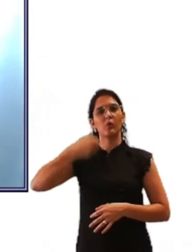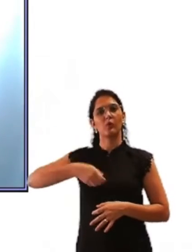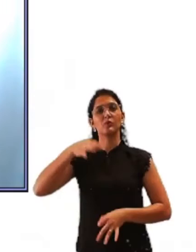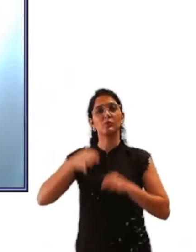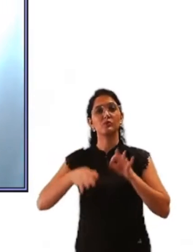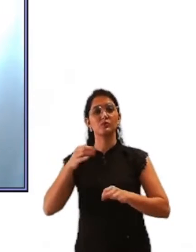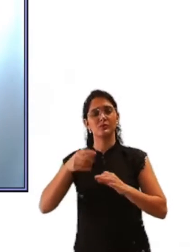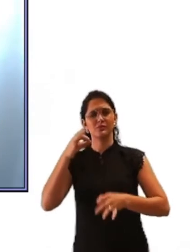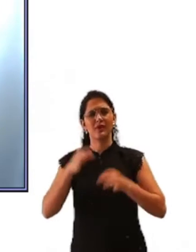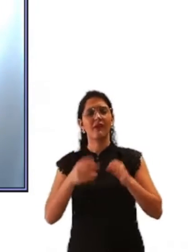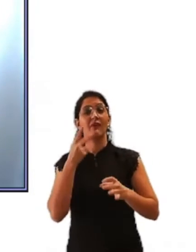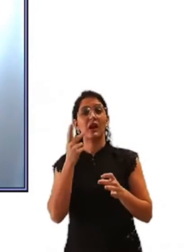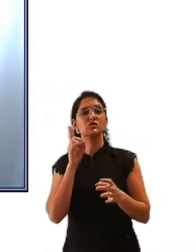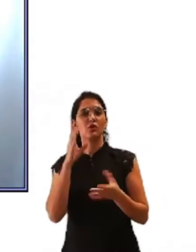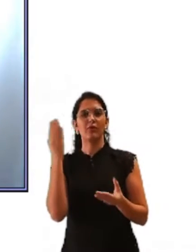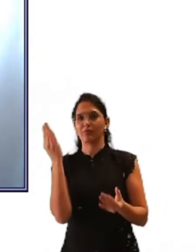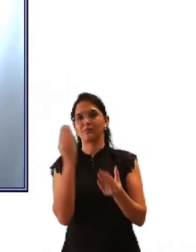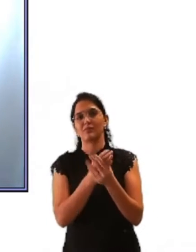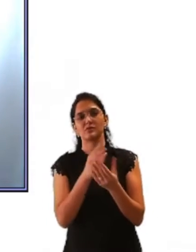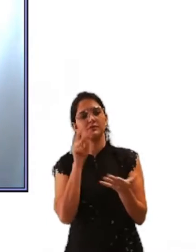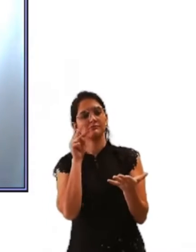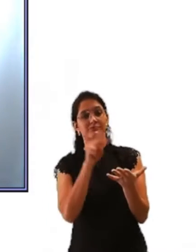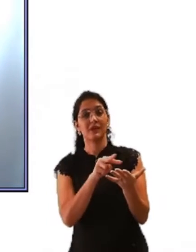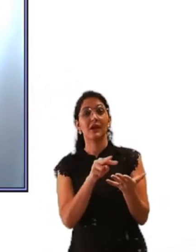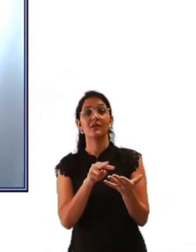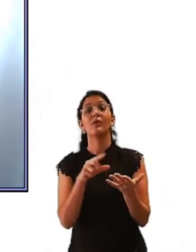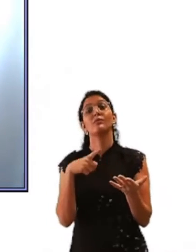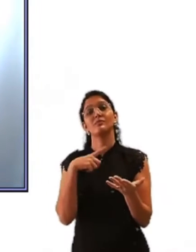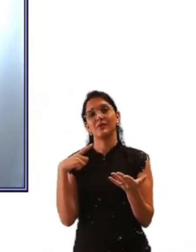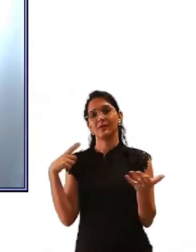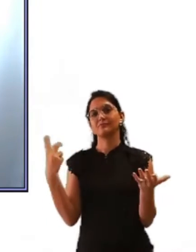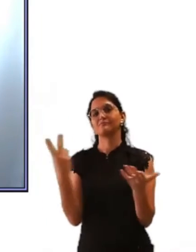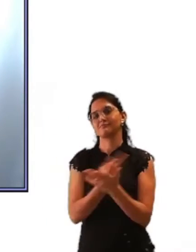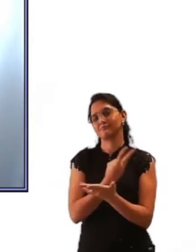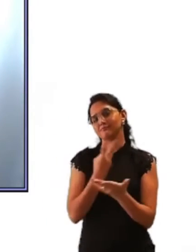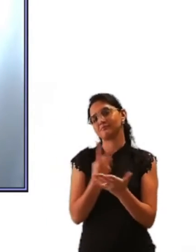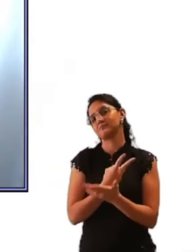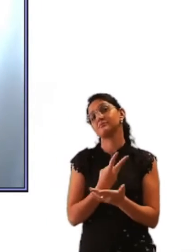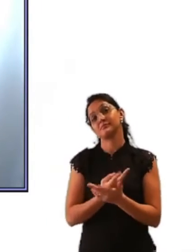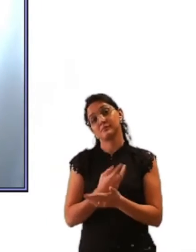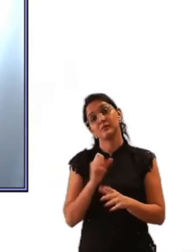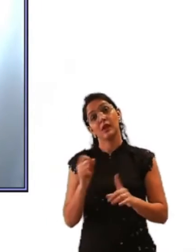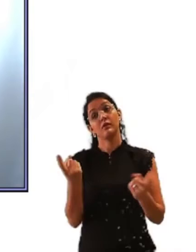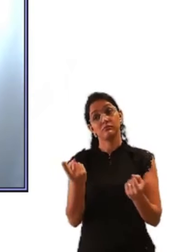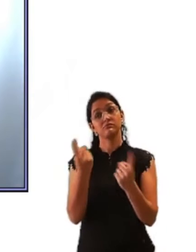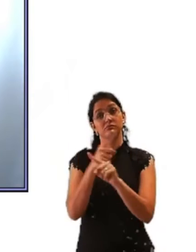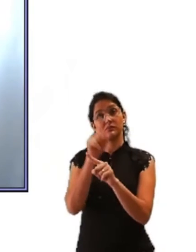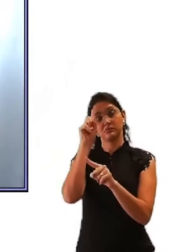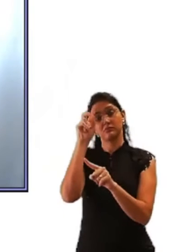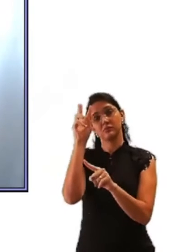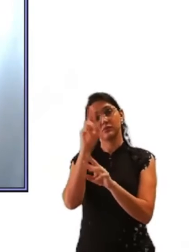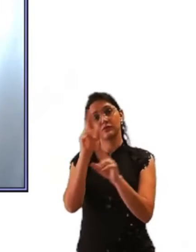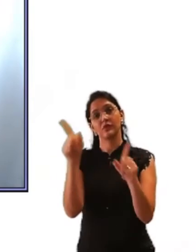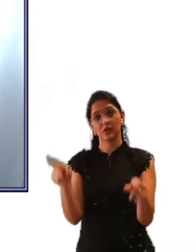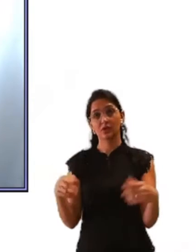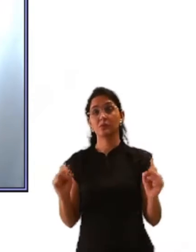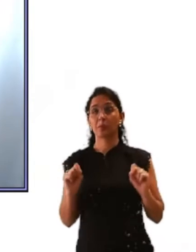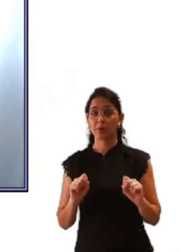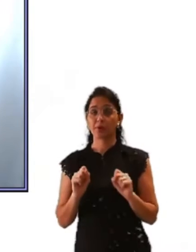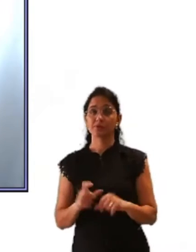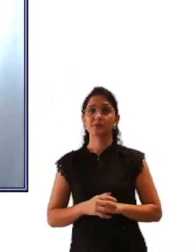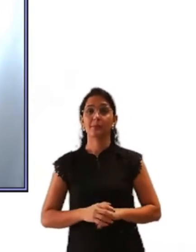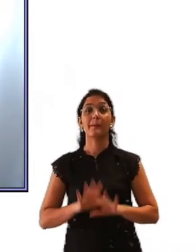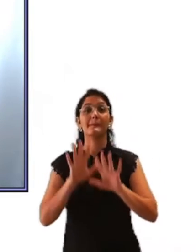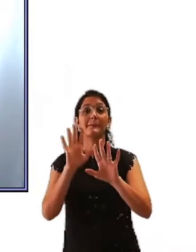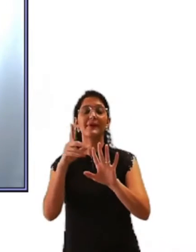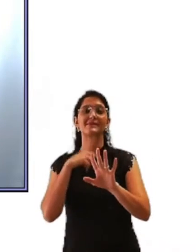produzido sem o contraditório, haveria uma violação ao contraditório. Essa é a ideia clássica. Está errado? Não, não está errado. Mas